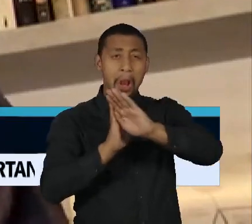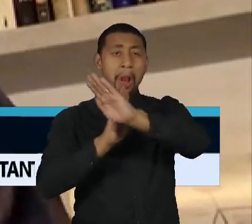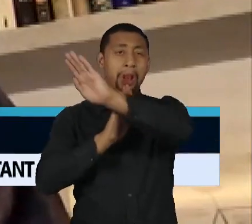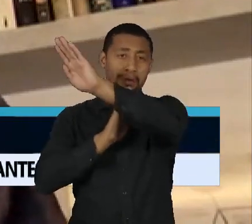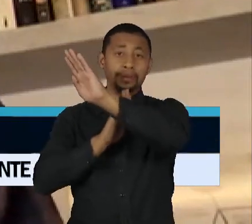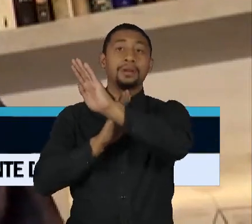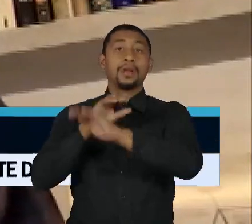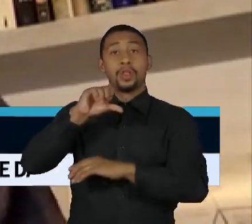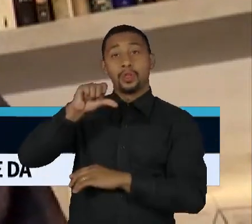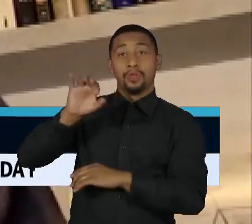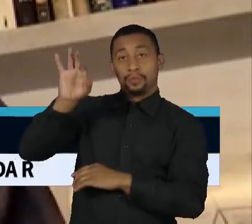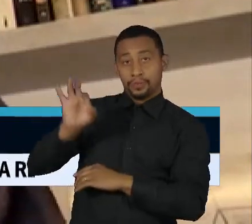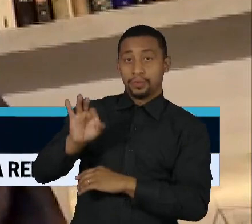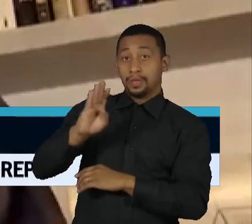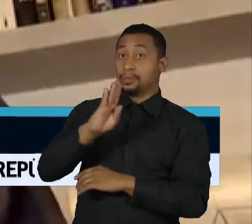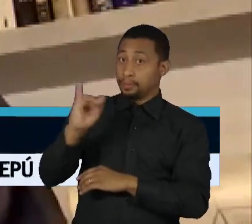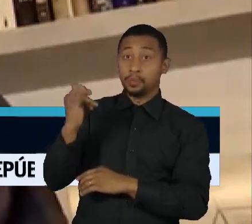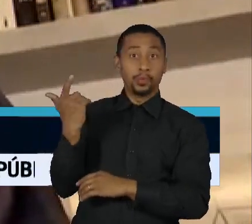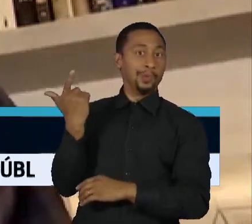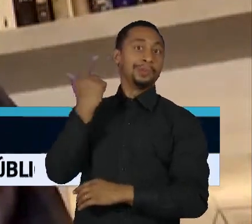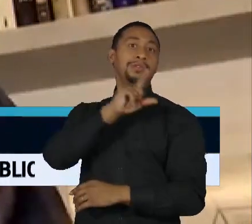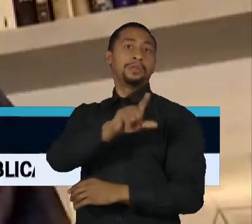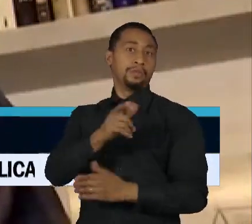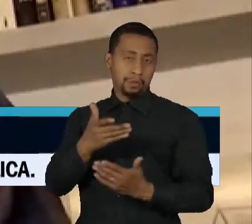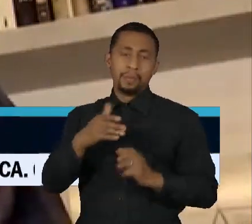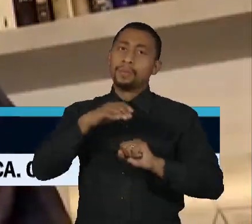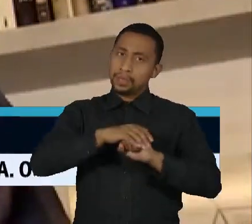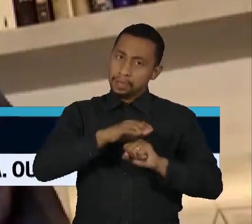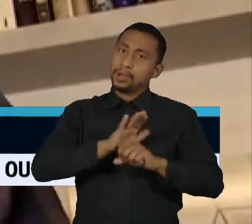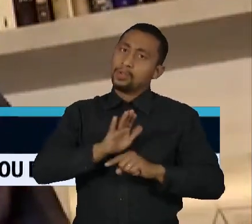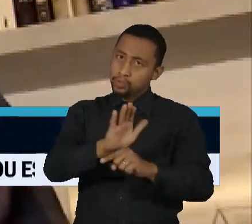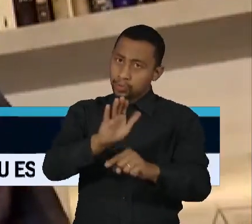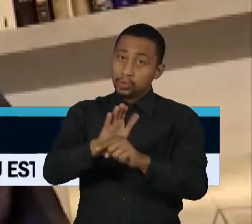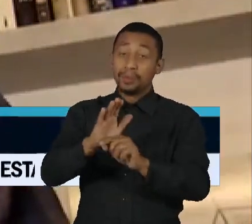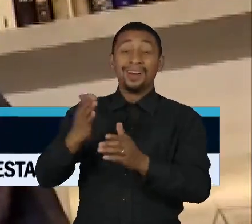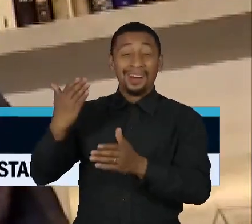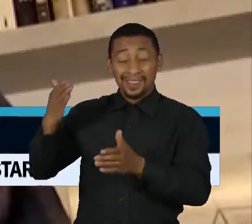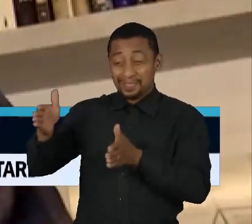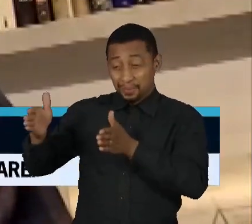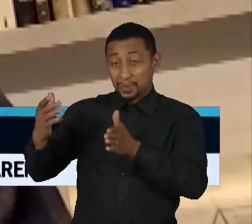na raiz da recessão que a gente viveu de 2014 até 2016.